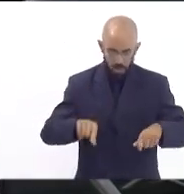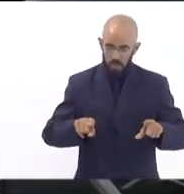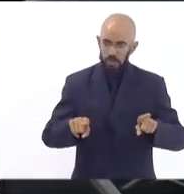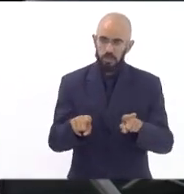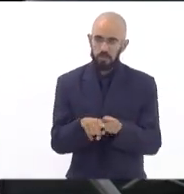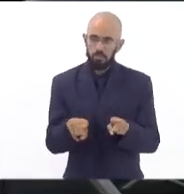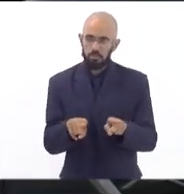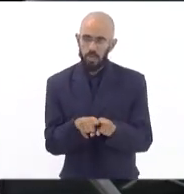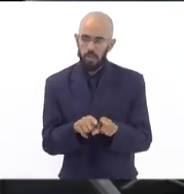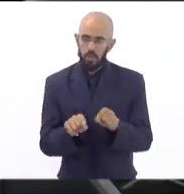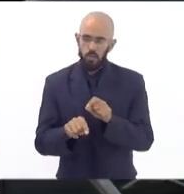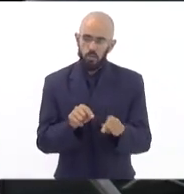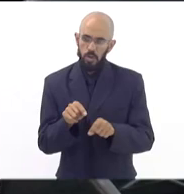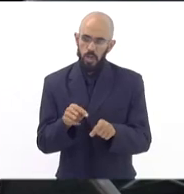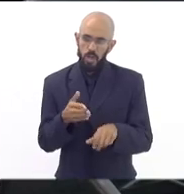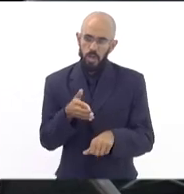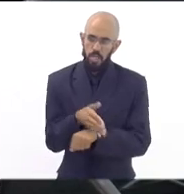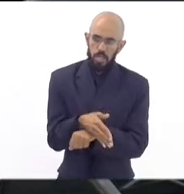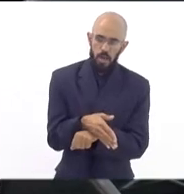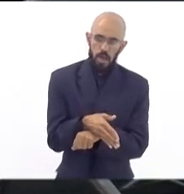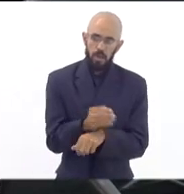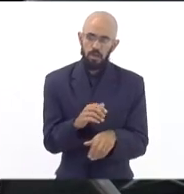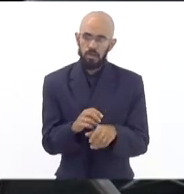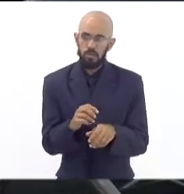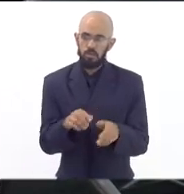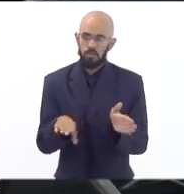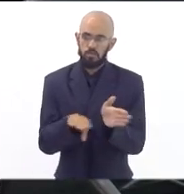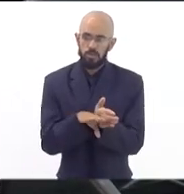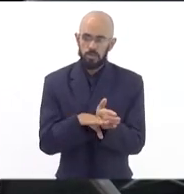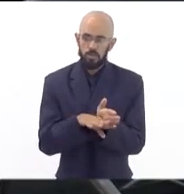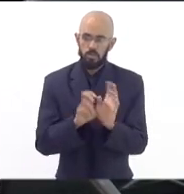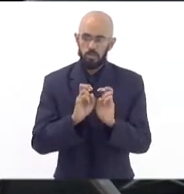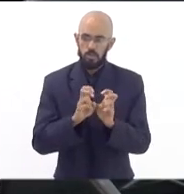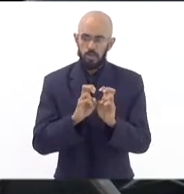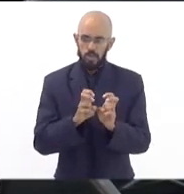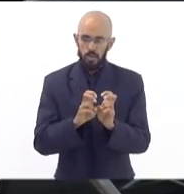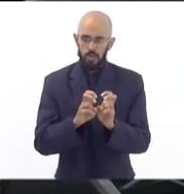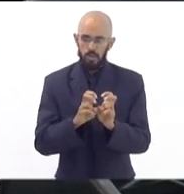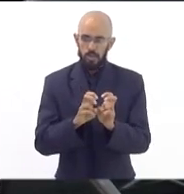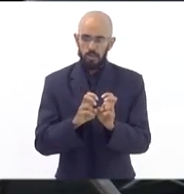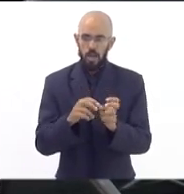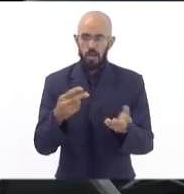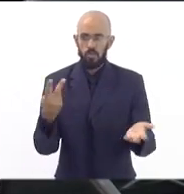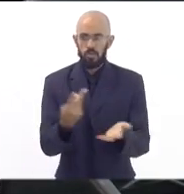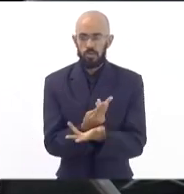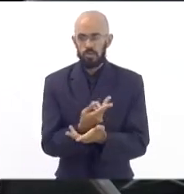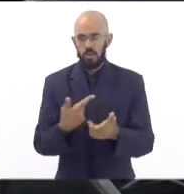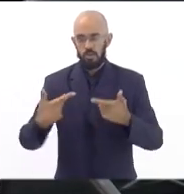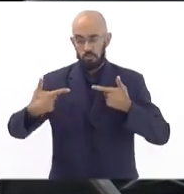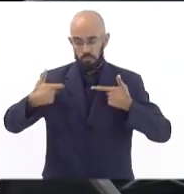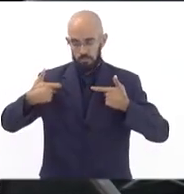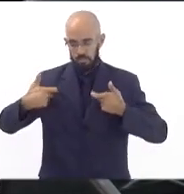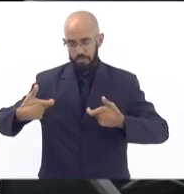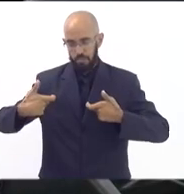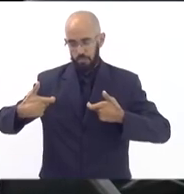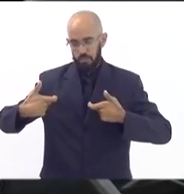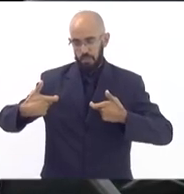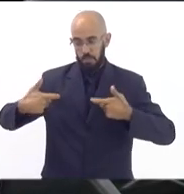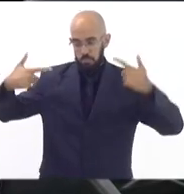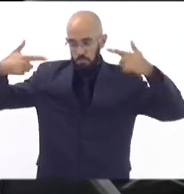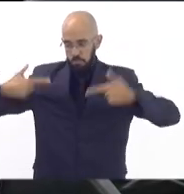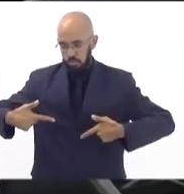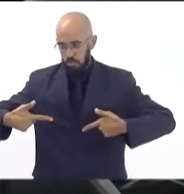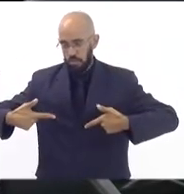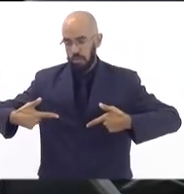conveniente entrar numa estação com trem passando e nós temos um confronto armado lá que